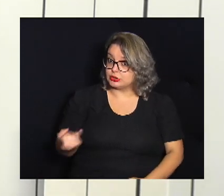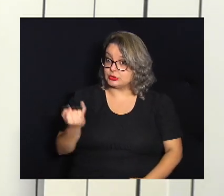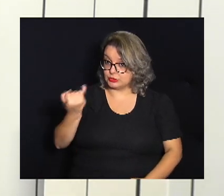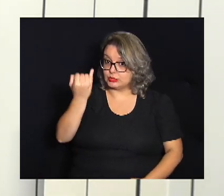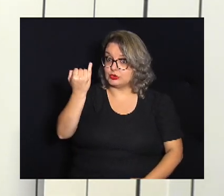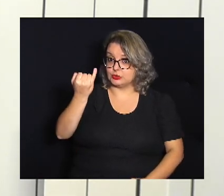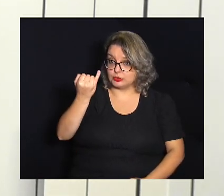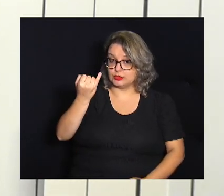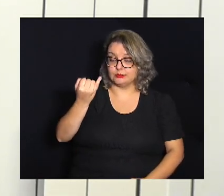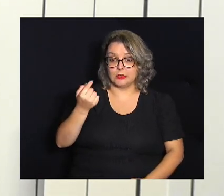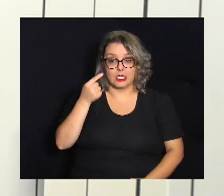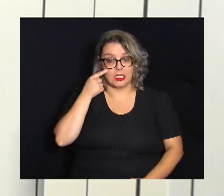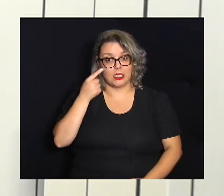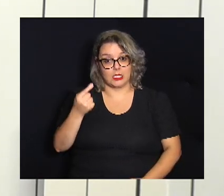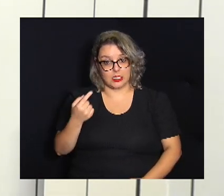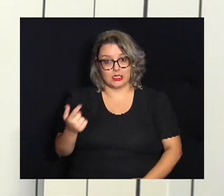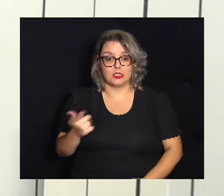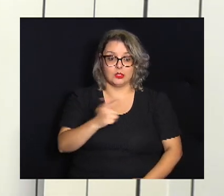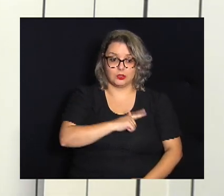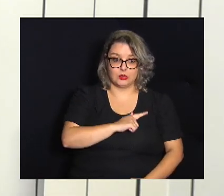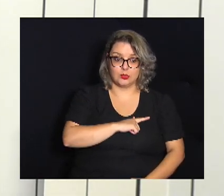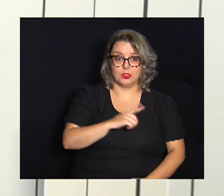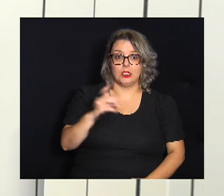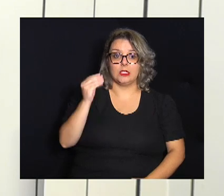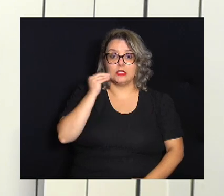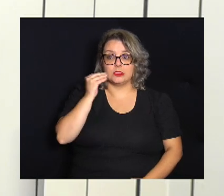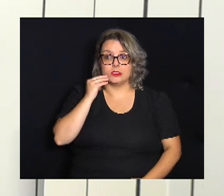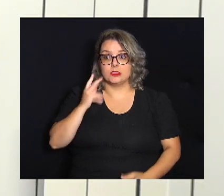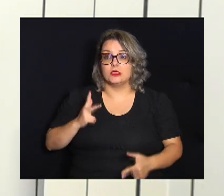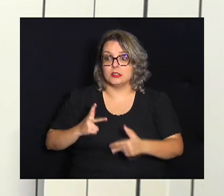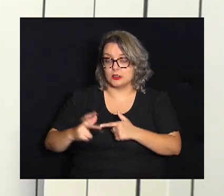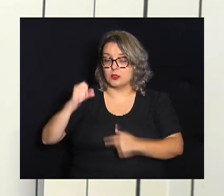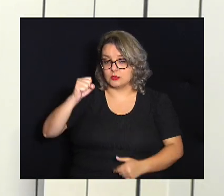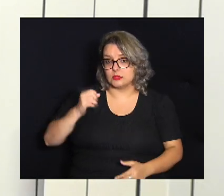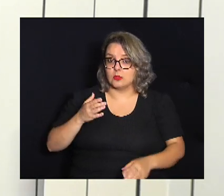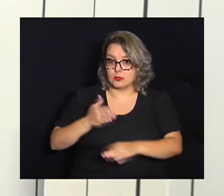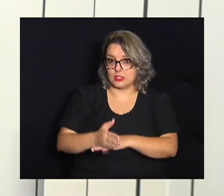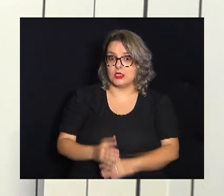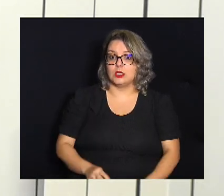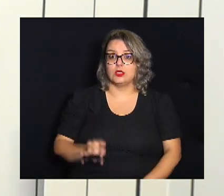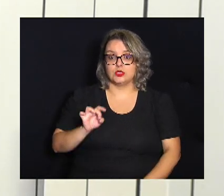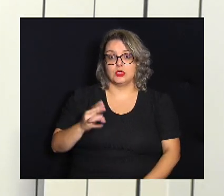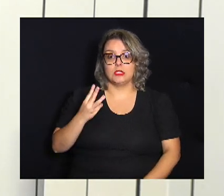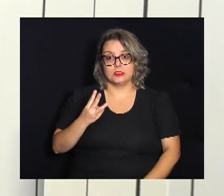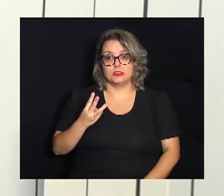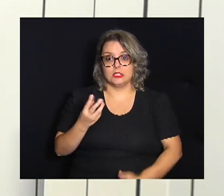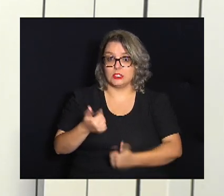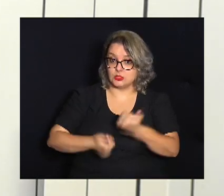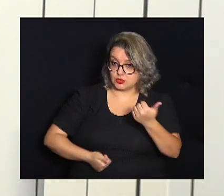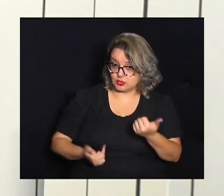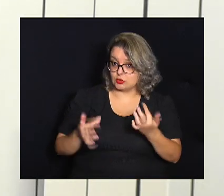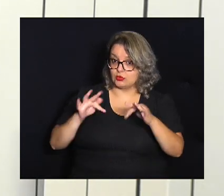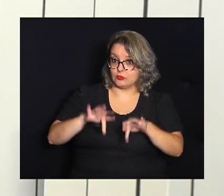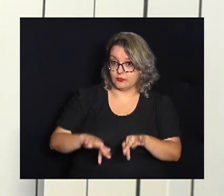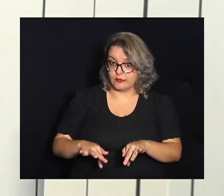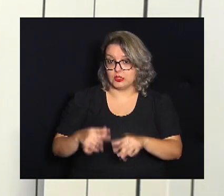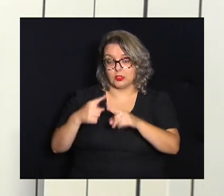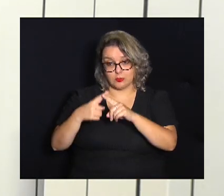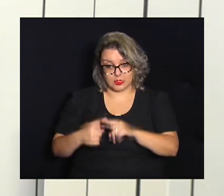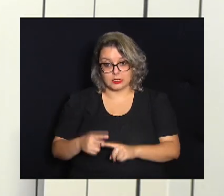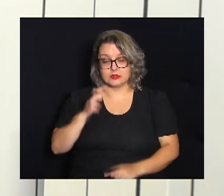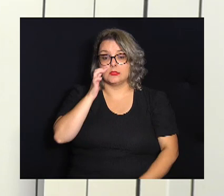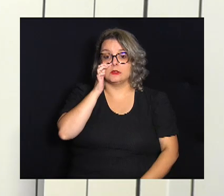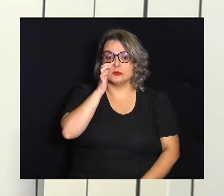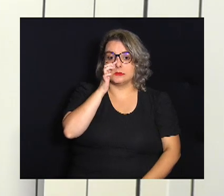as pretensões do Guarani, que tenta conquistar o acesso, restando apenas 3 jogos para o término da competição. E